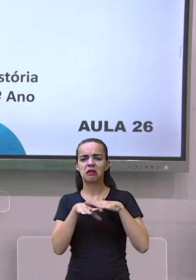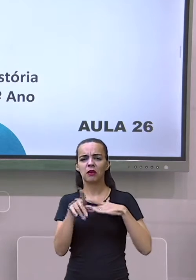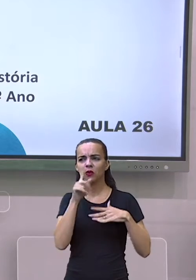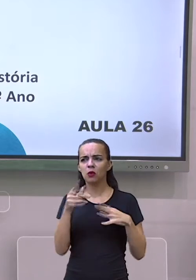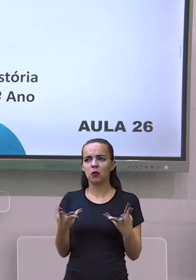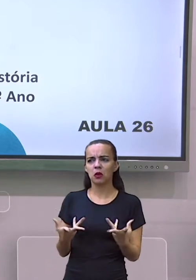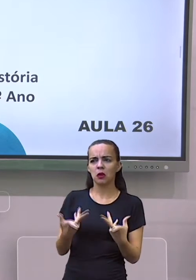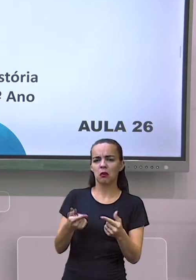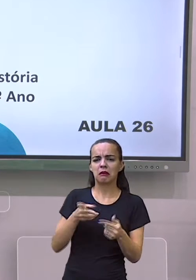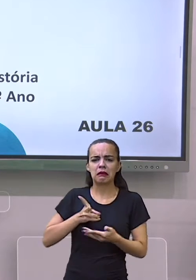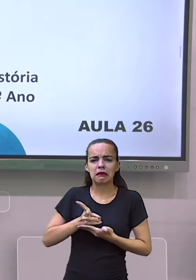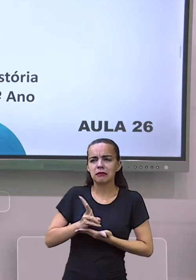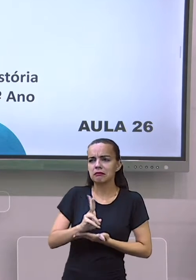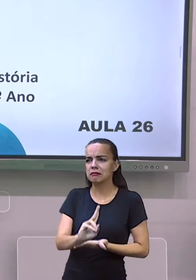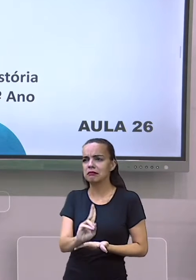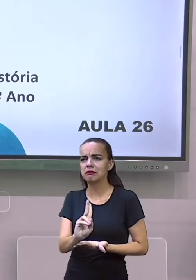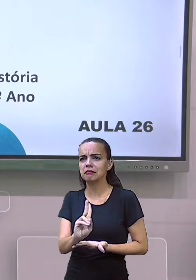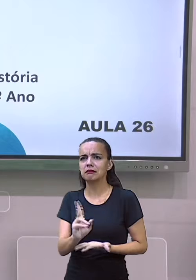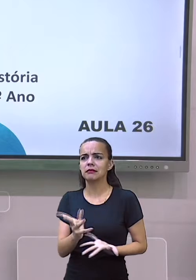atualidade, sempre